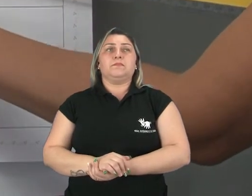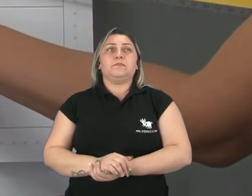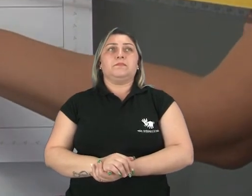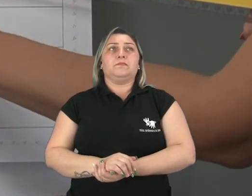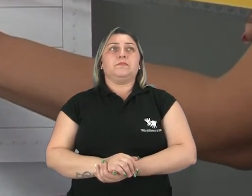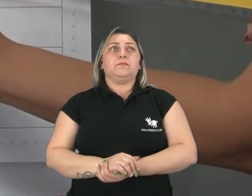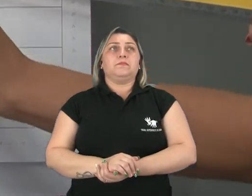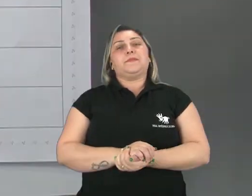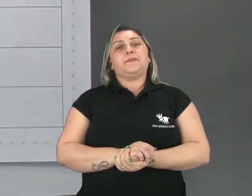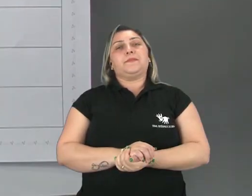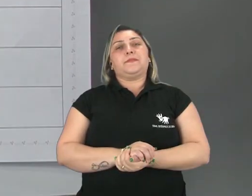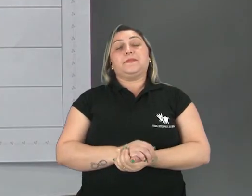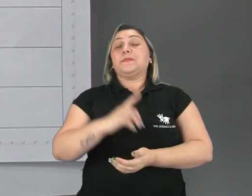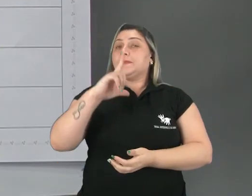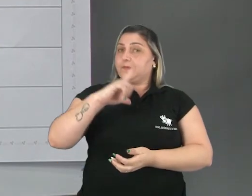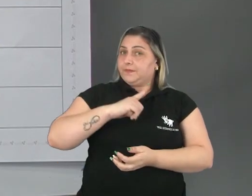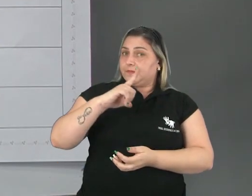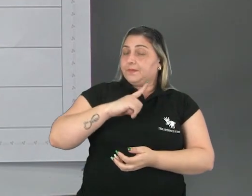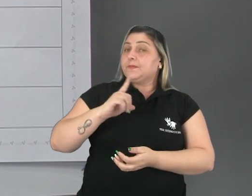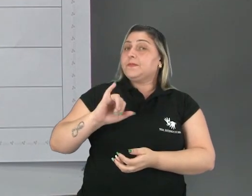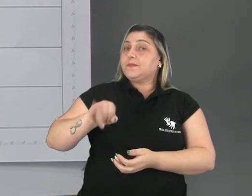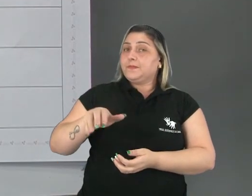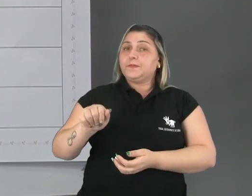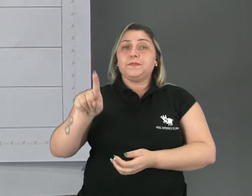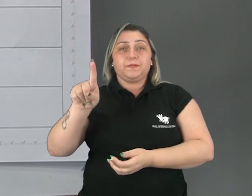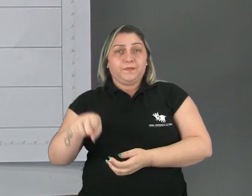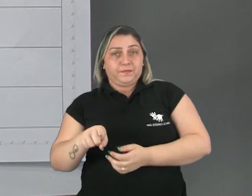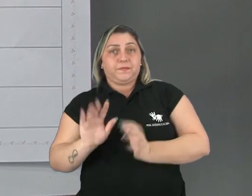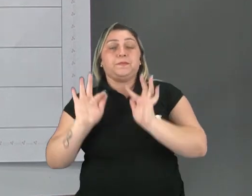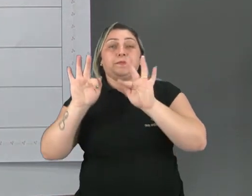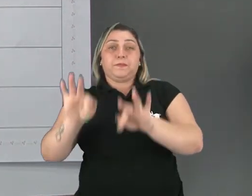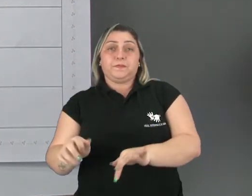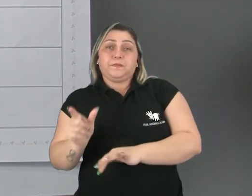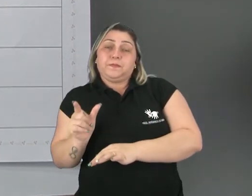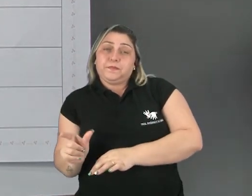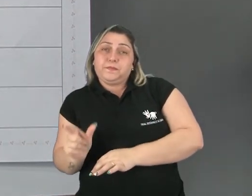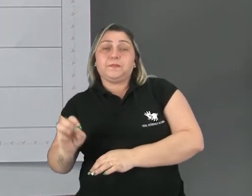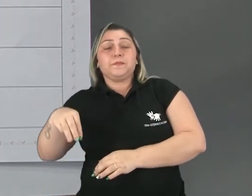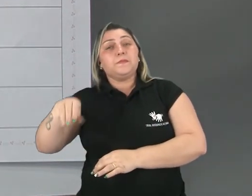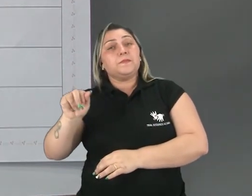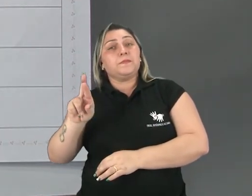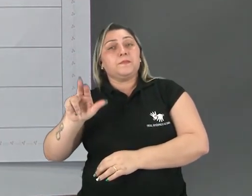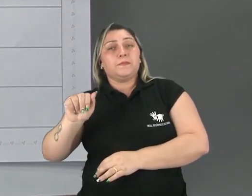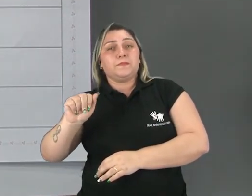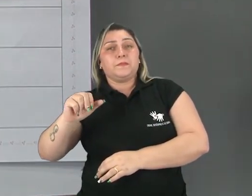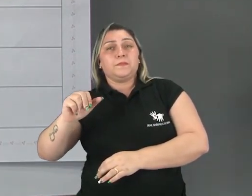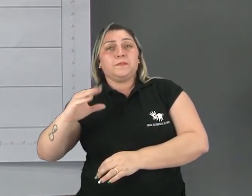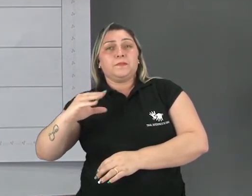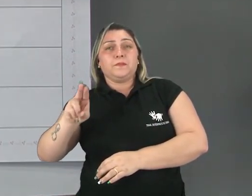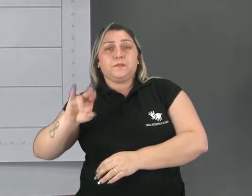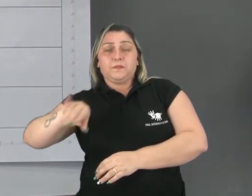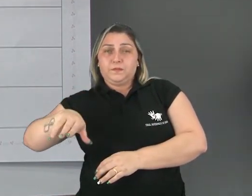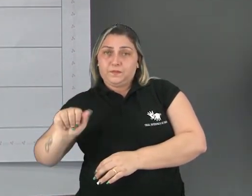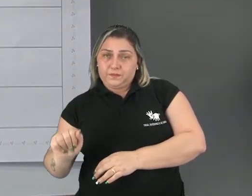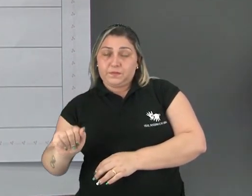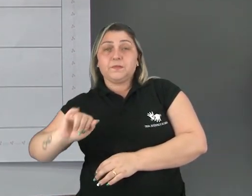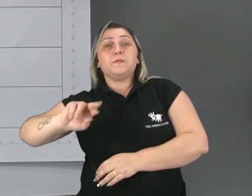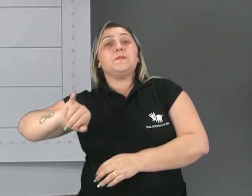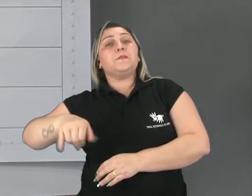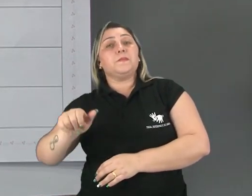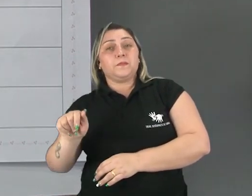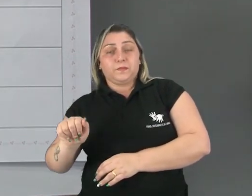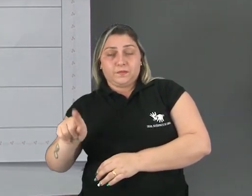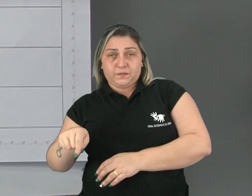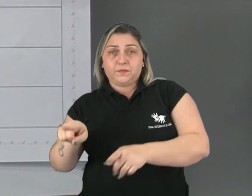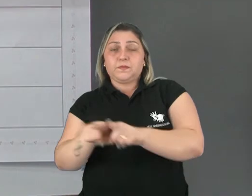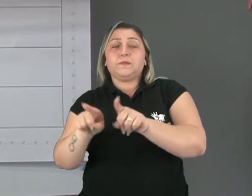a Caja temos aqui eu já som final da palavra maracujá e já na